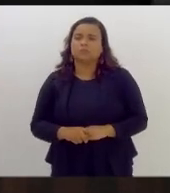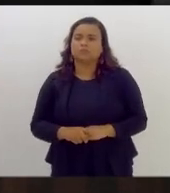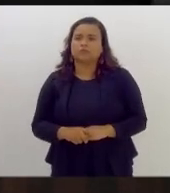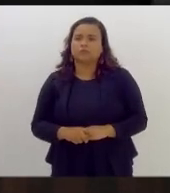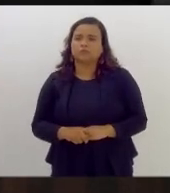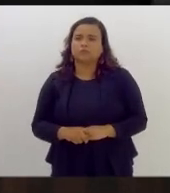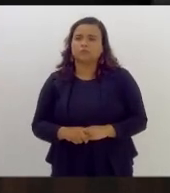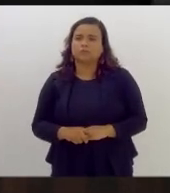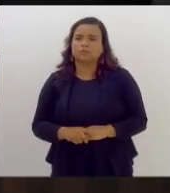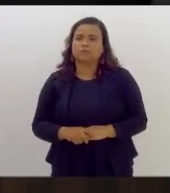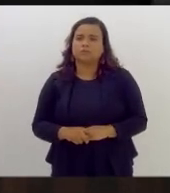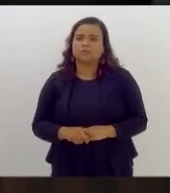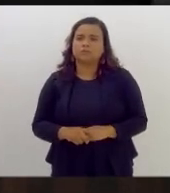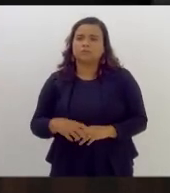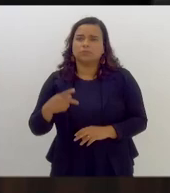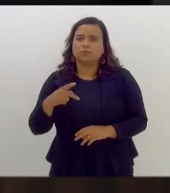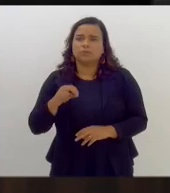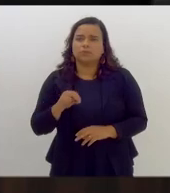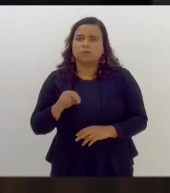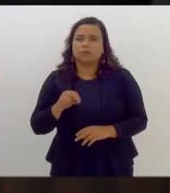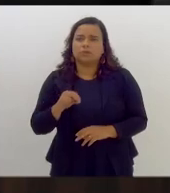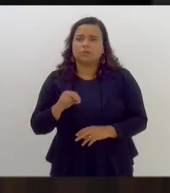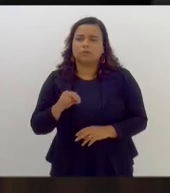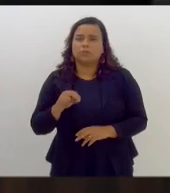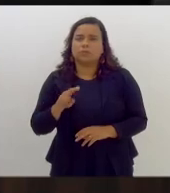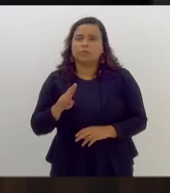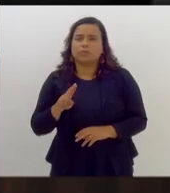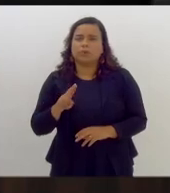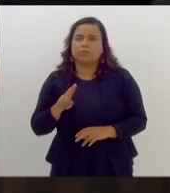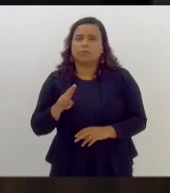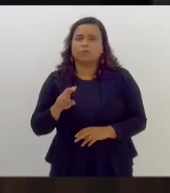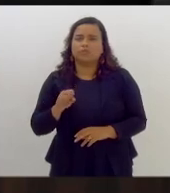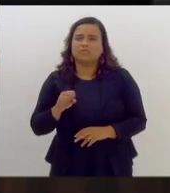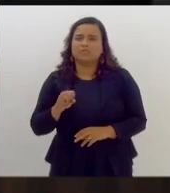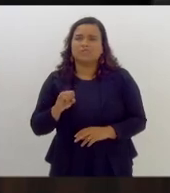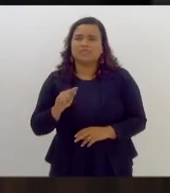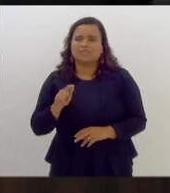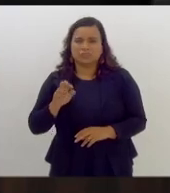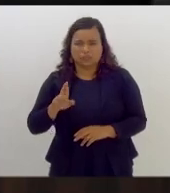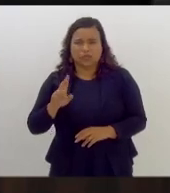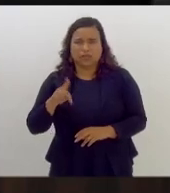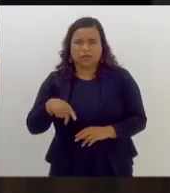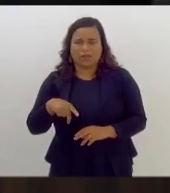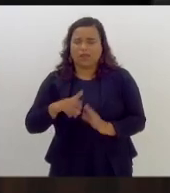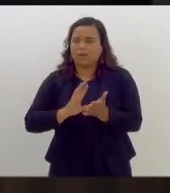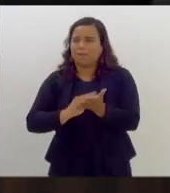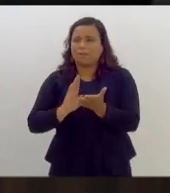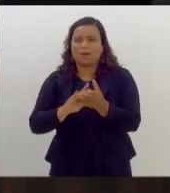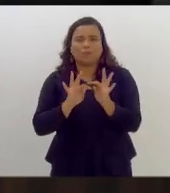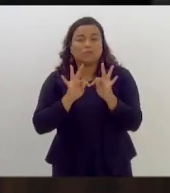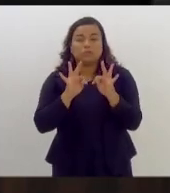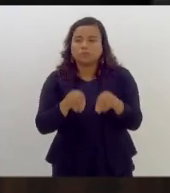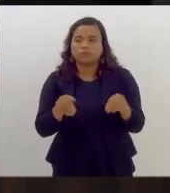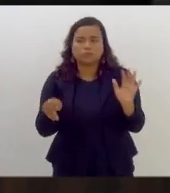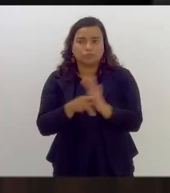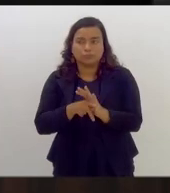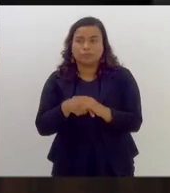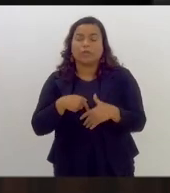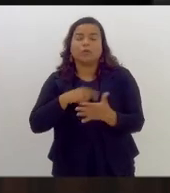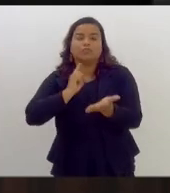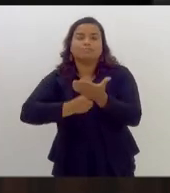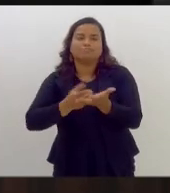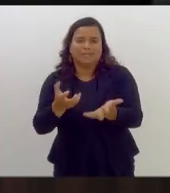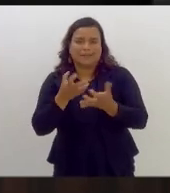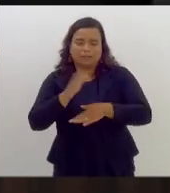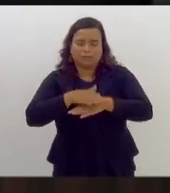Paul Singer. É uma pauta inteira de Paul Singer. Quero combinar com